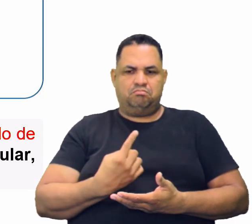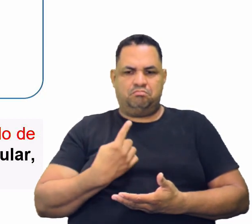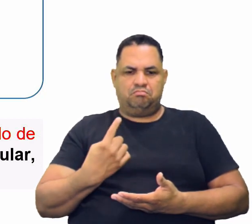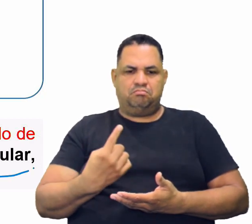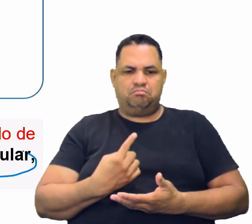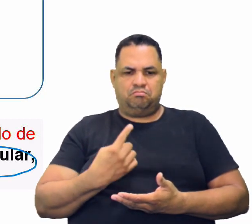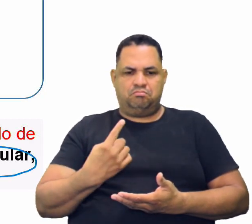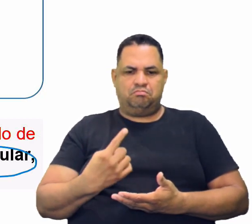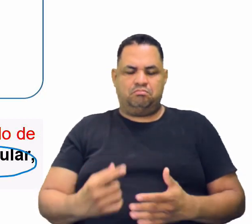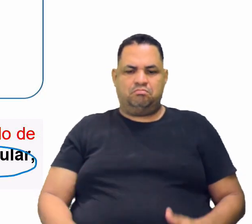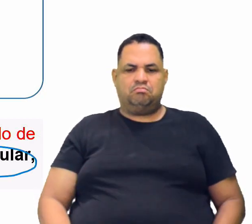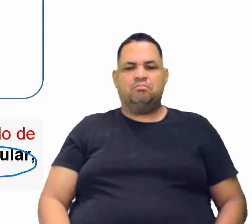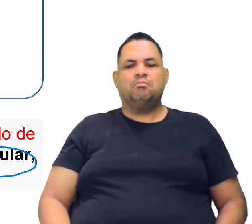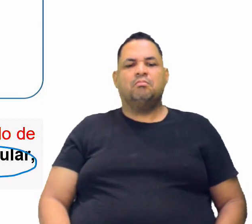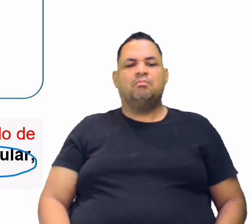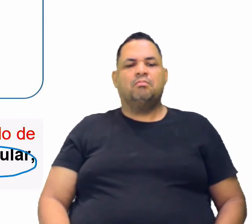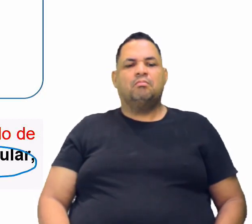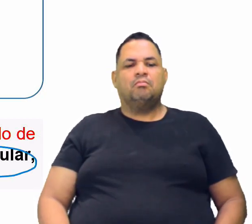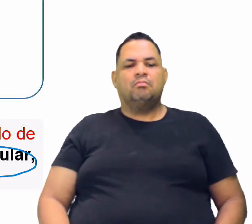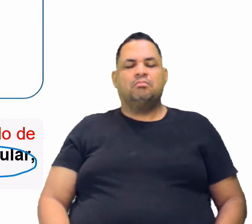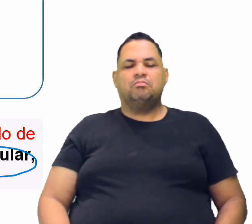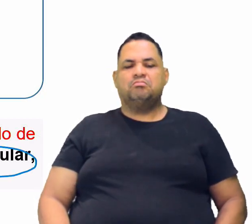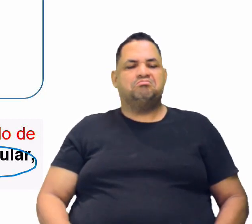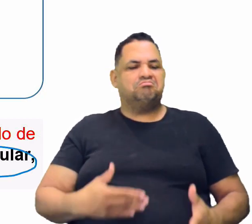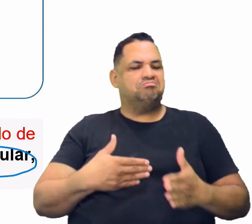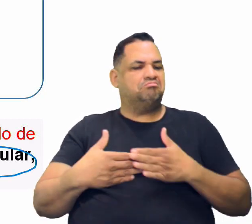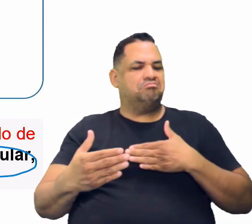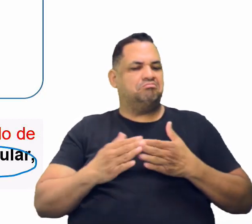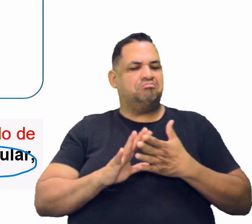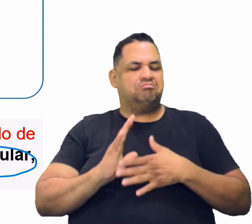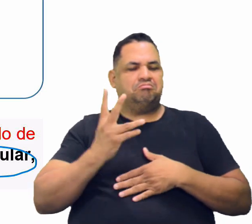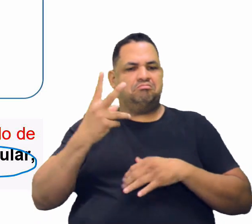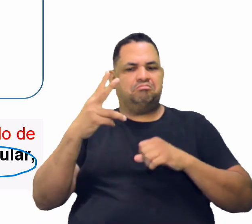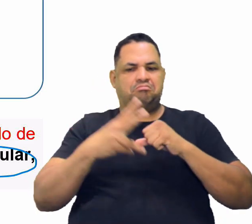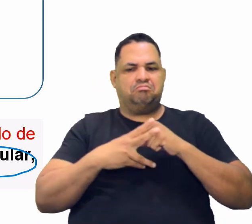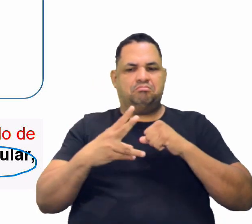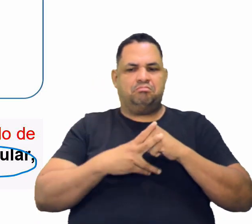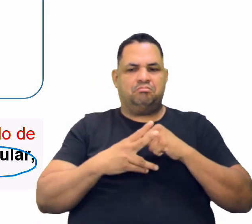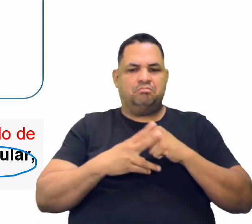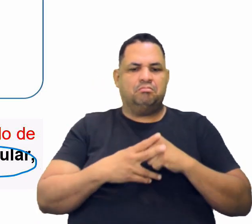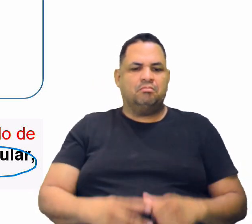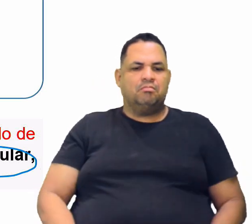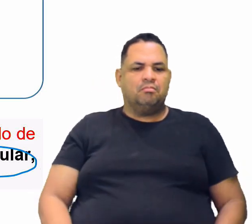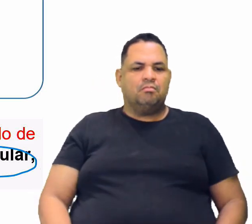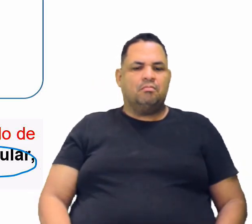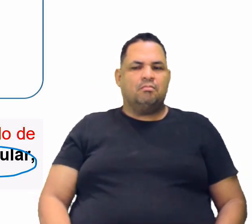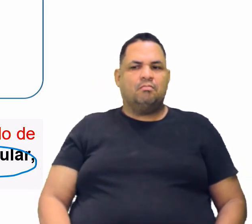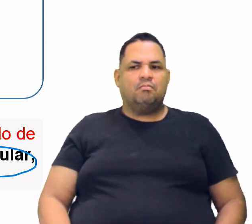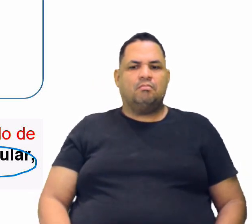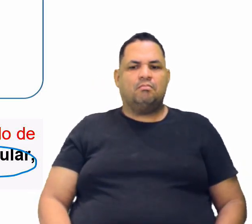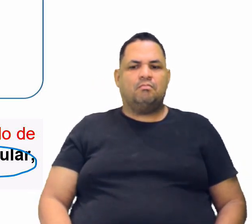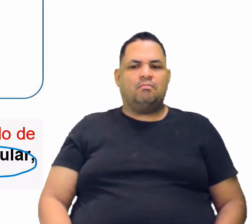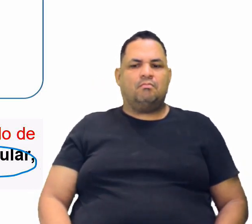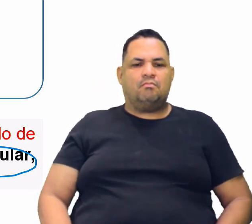No singular, independente do tempo verbal.